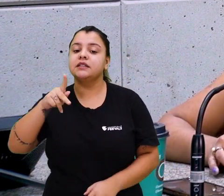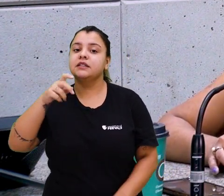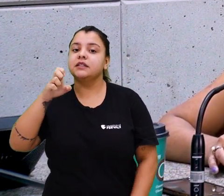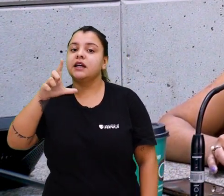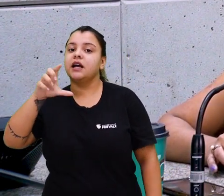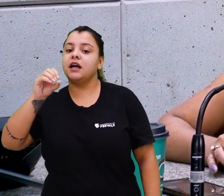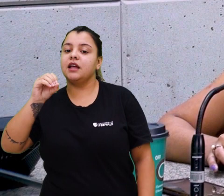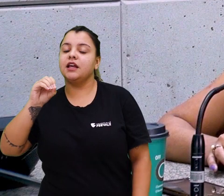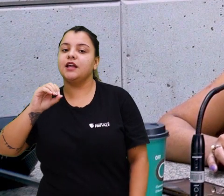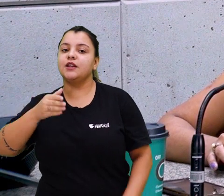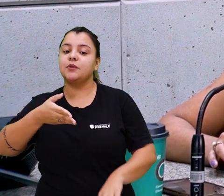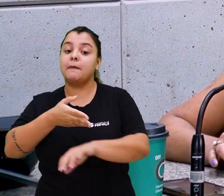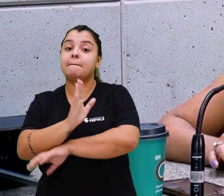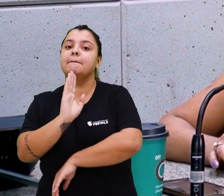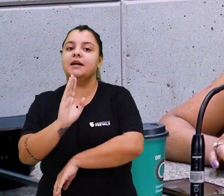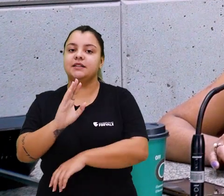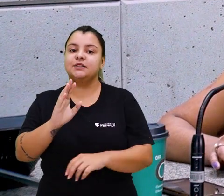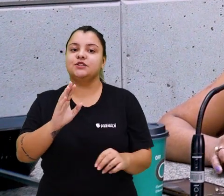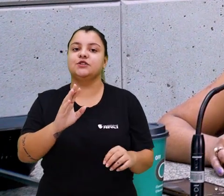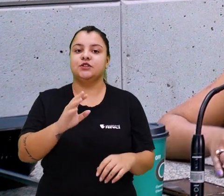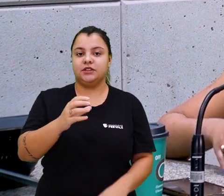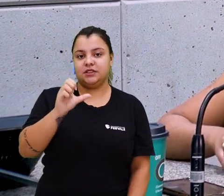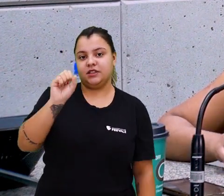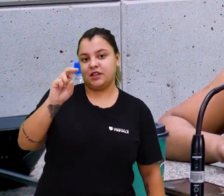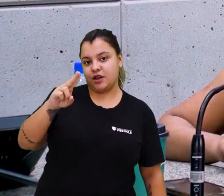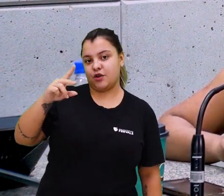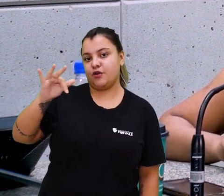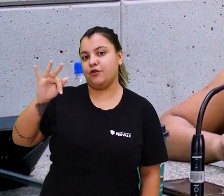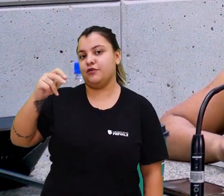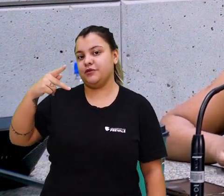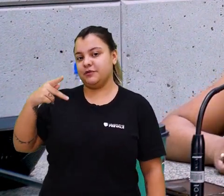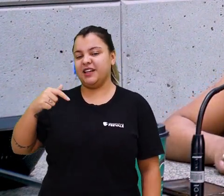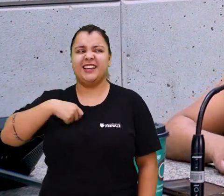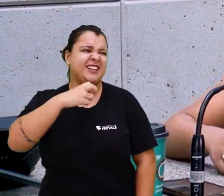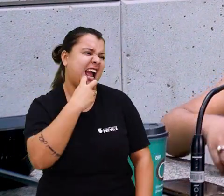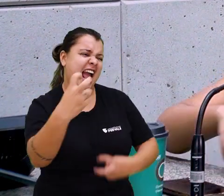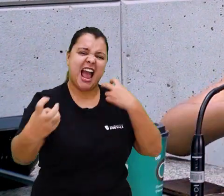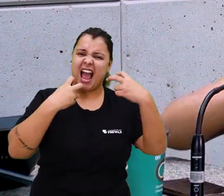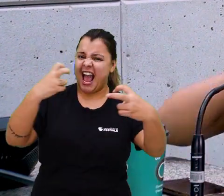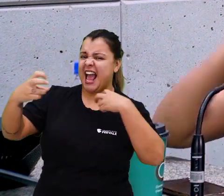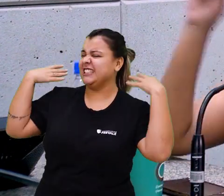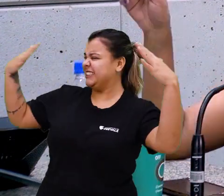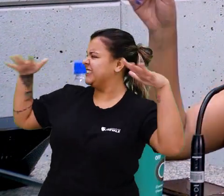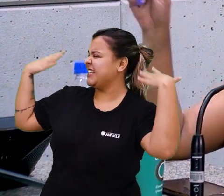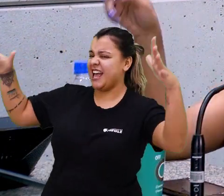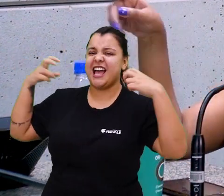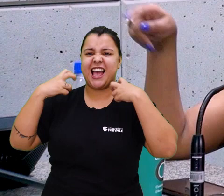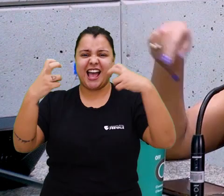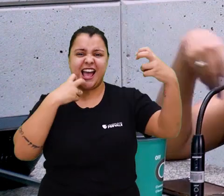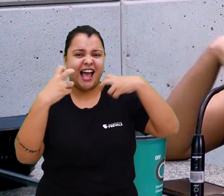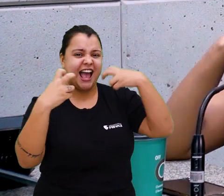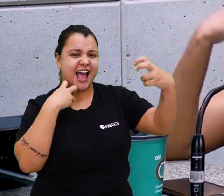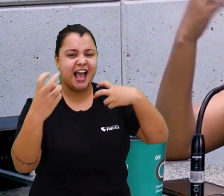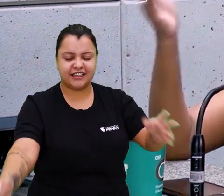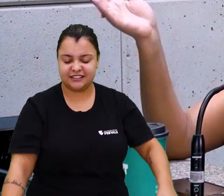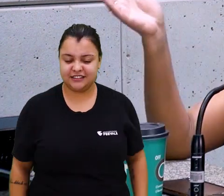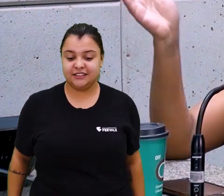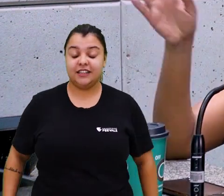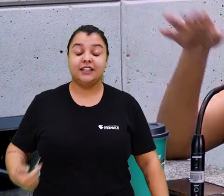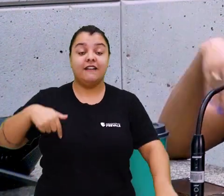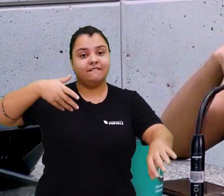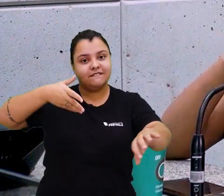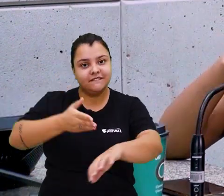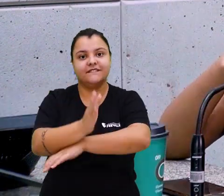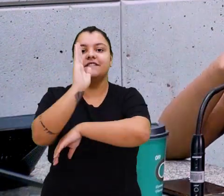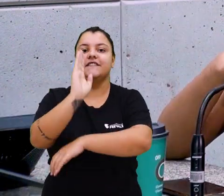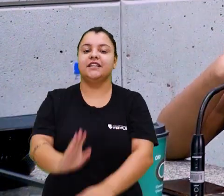Eronice passou na na USPA e eu já tava já tava gritando já não queria saber de nada leg E aí eu passei